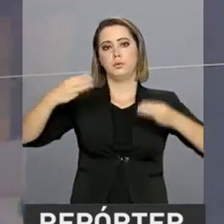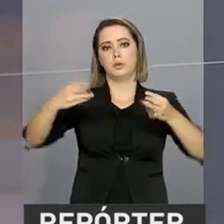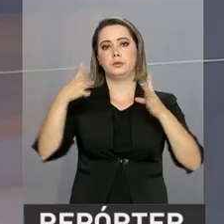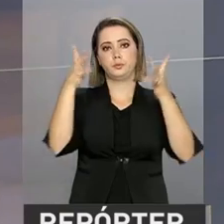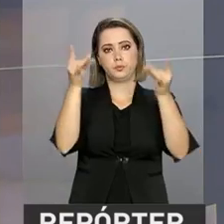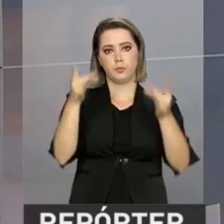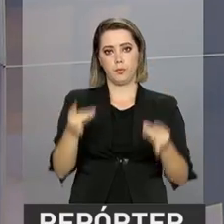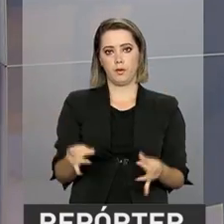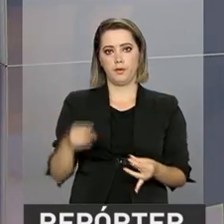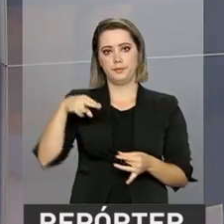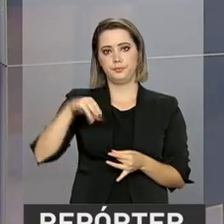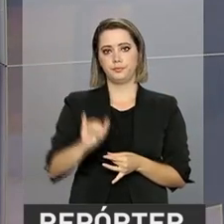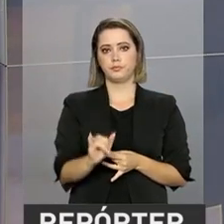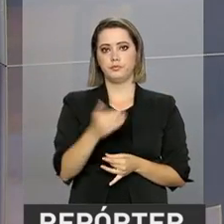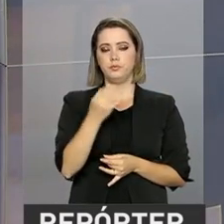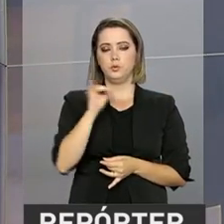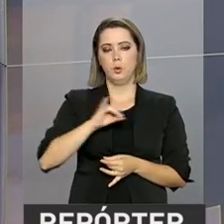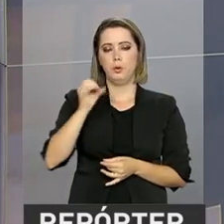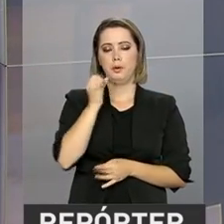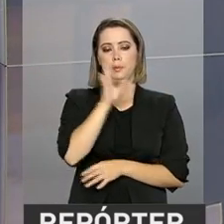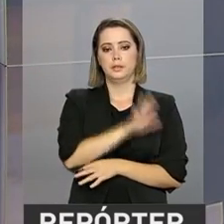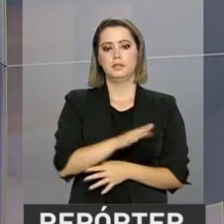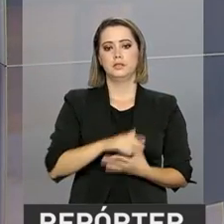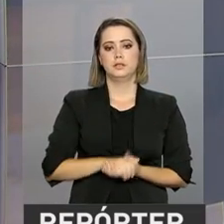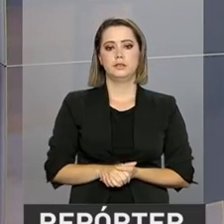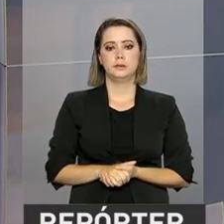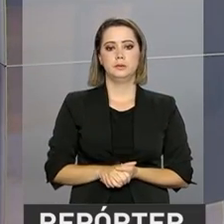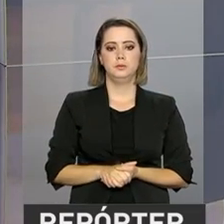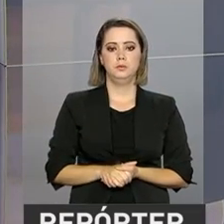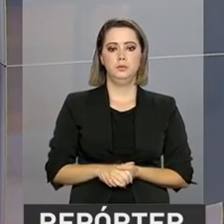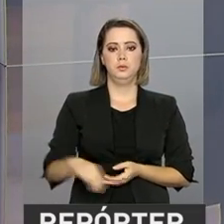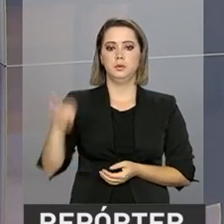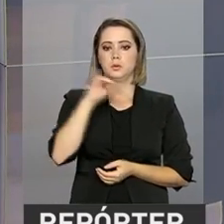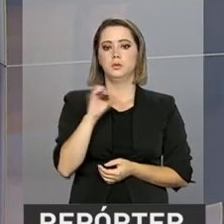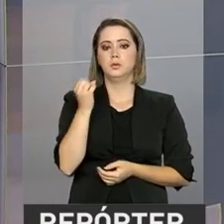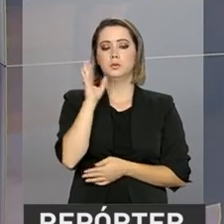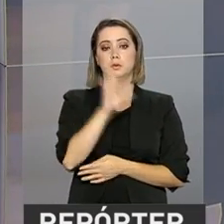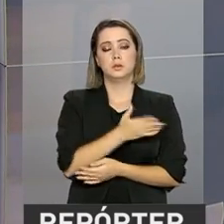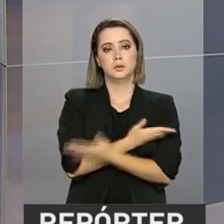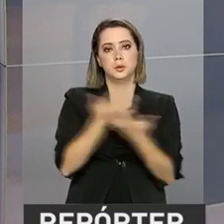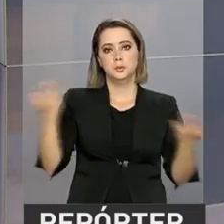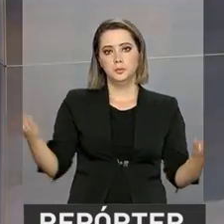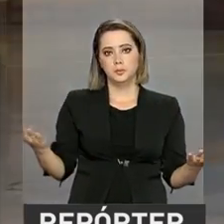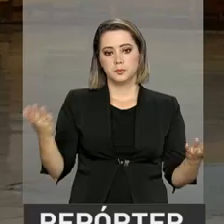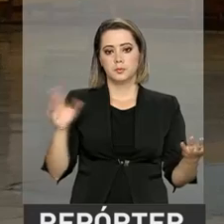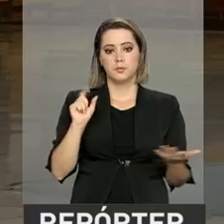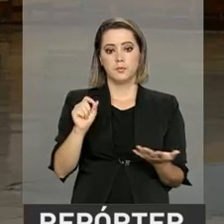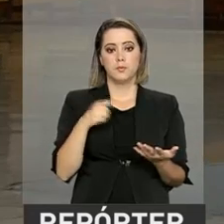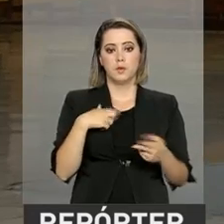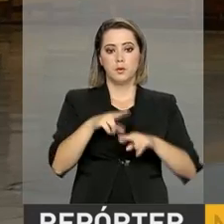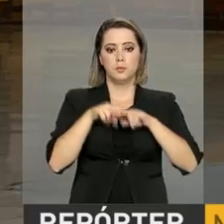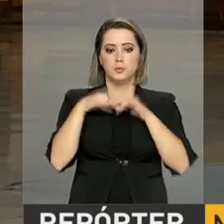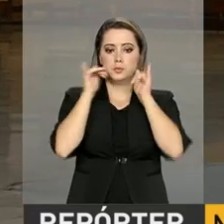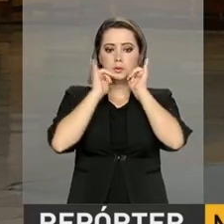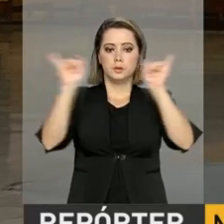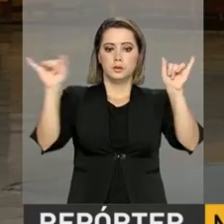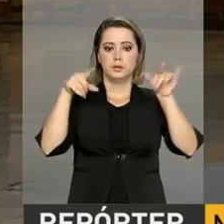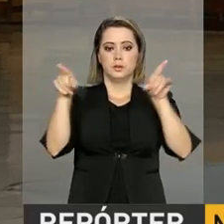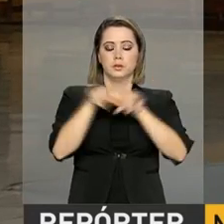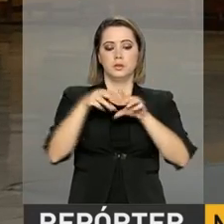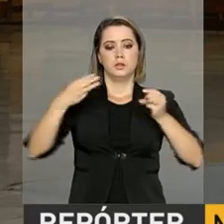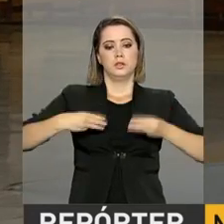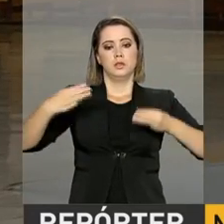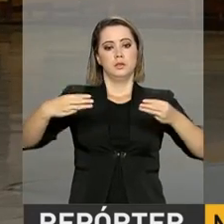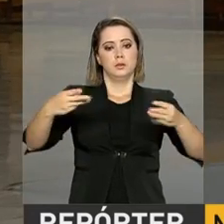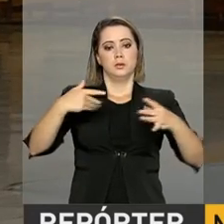repórter Nei Pereira Olá Nei boa tarde para você Boa tarde Roberto Boa tarde a todos por meio da nota o ministro da